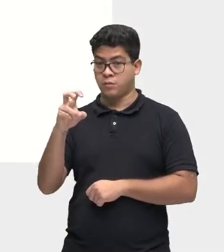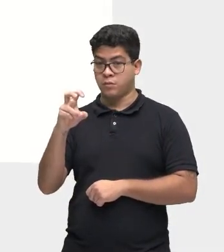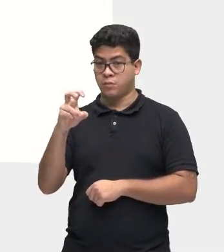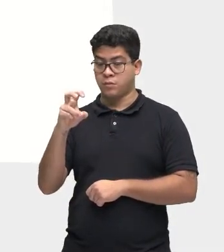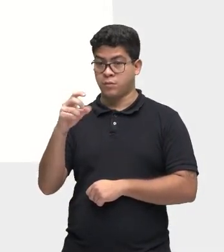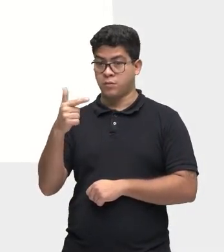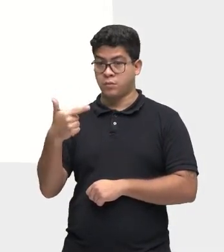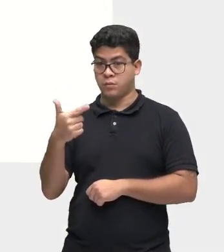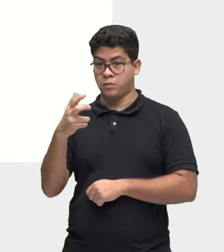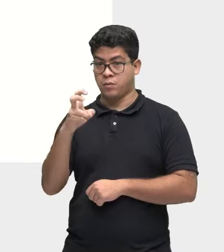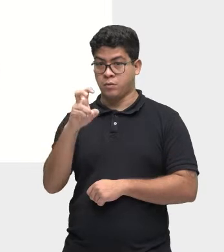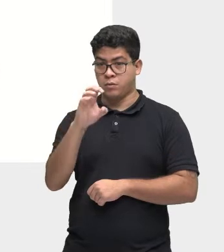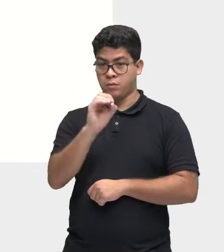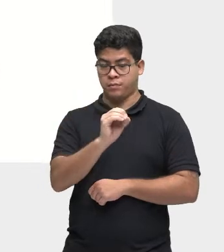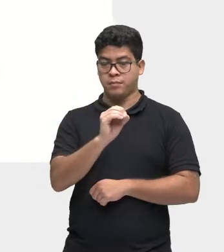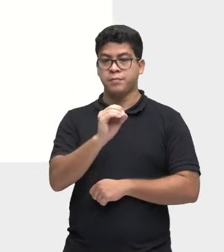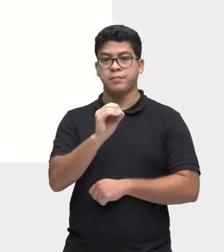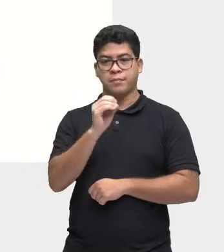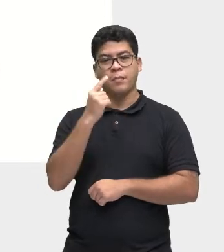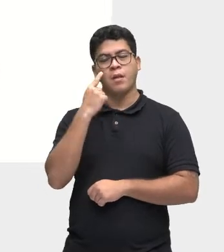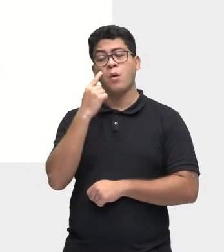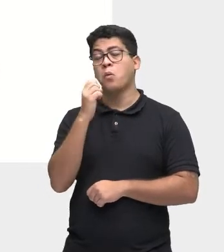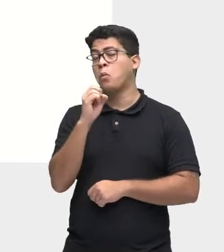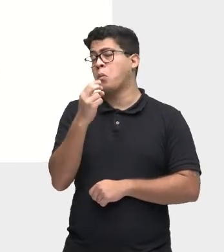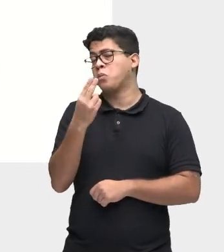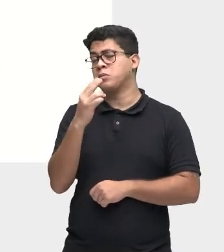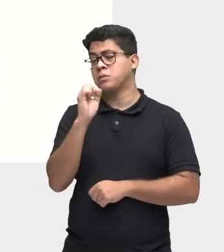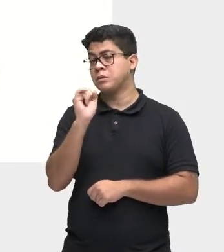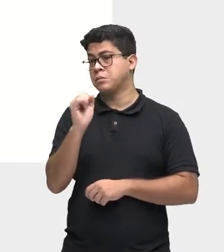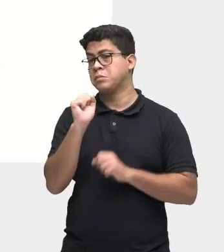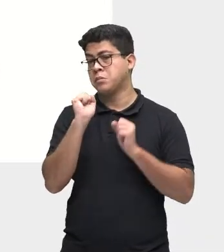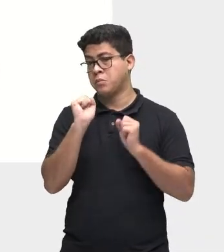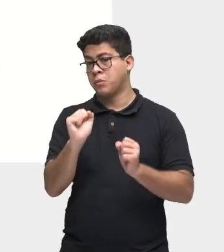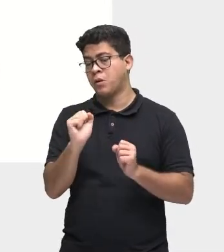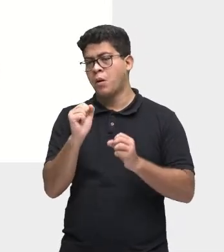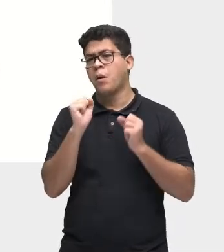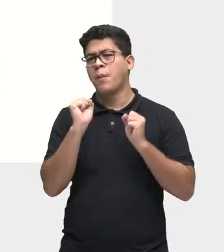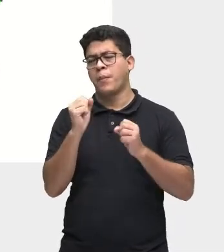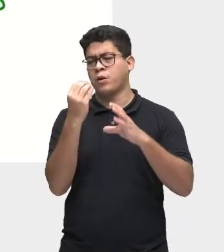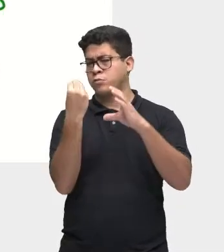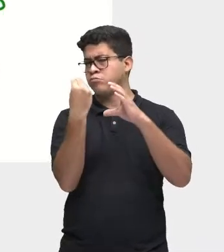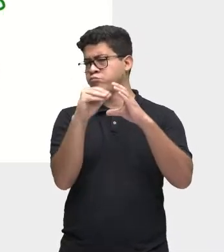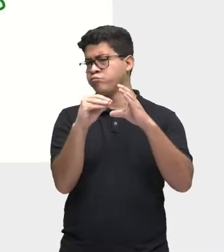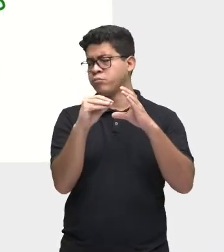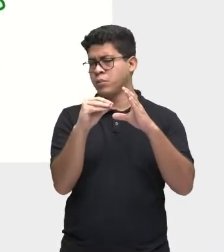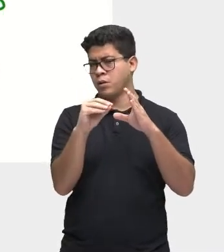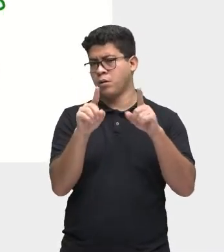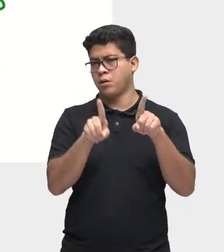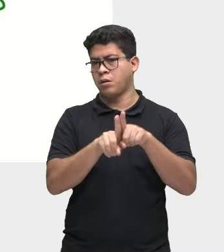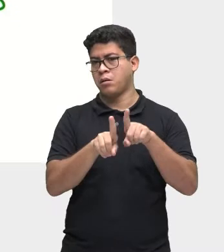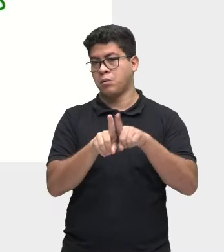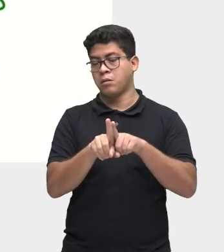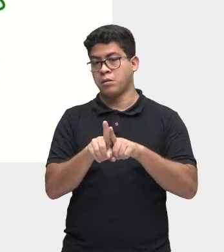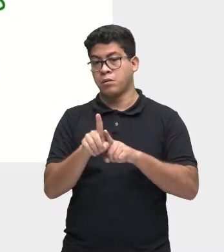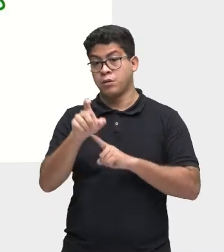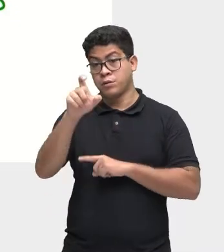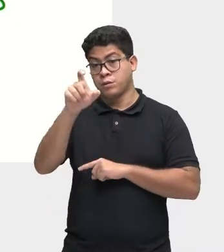R$11.250. Ou, se preferir, você pode já colocar aqui direto, que o x é igual a